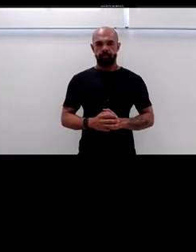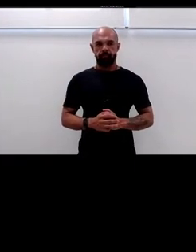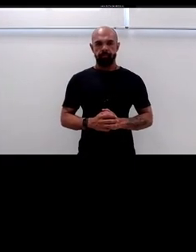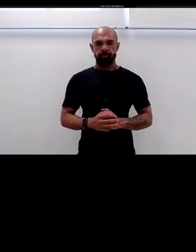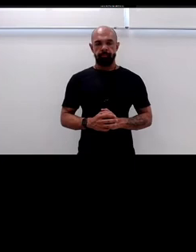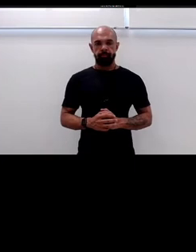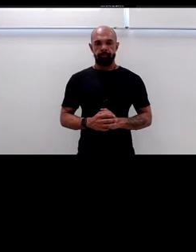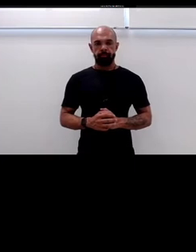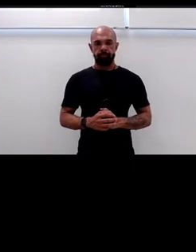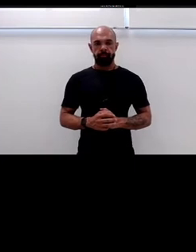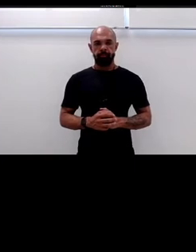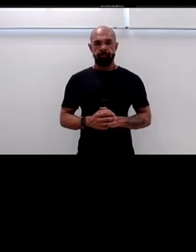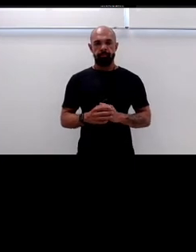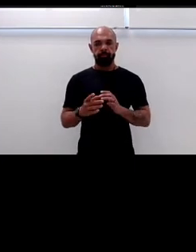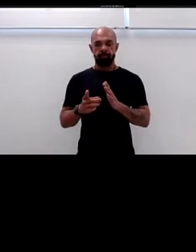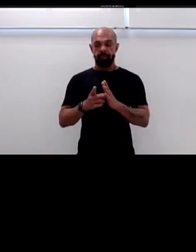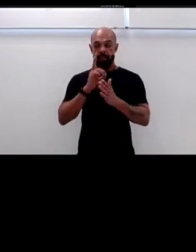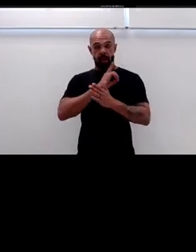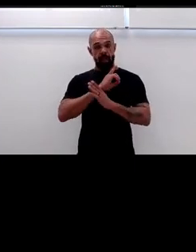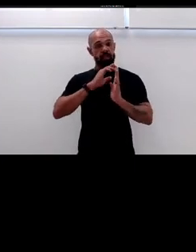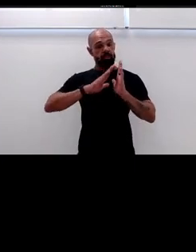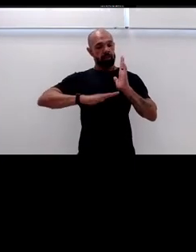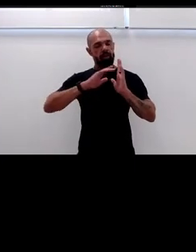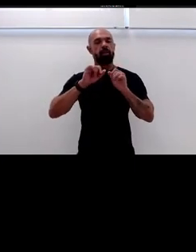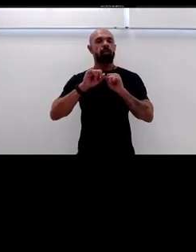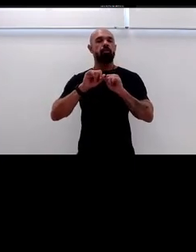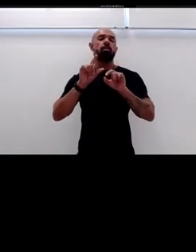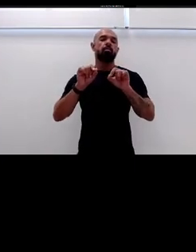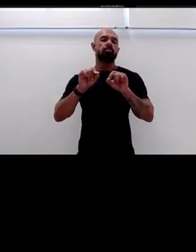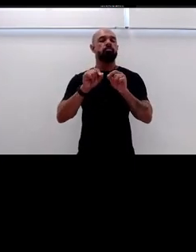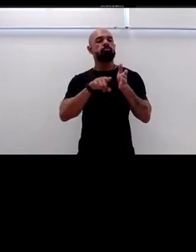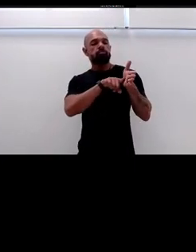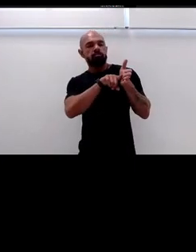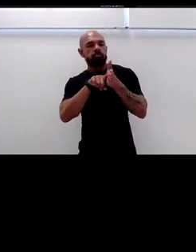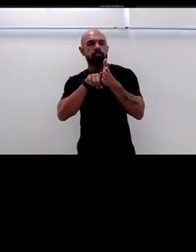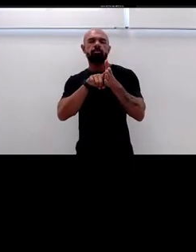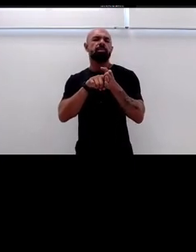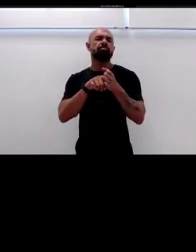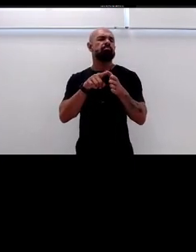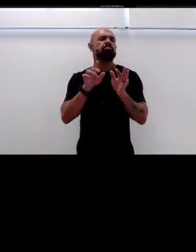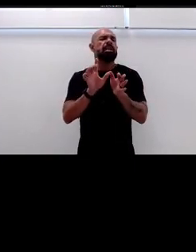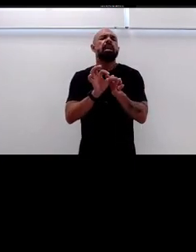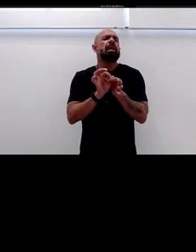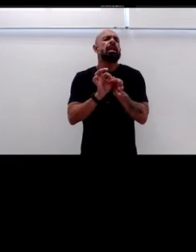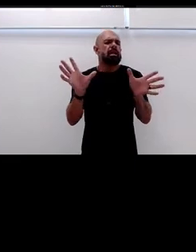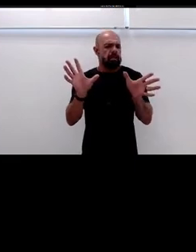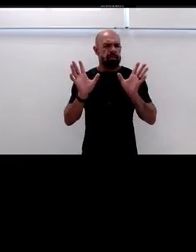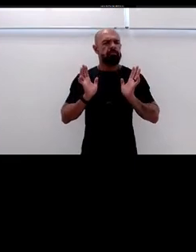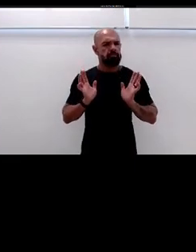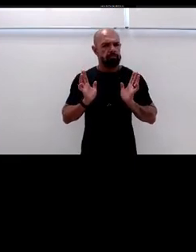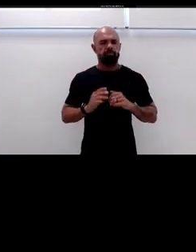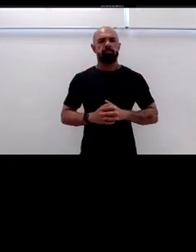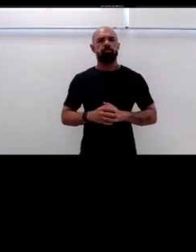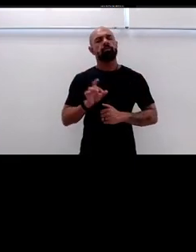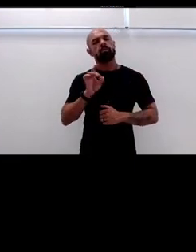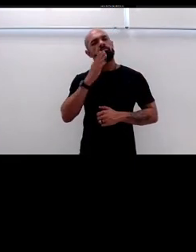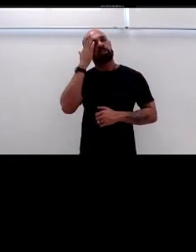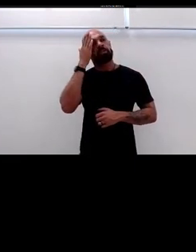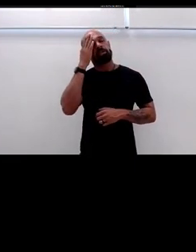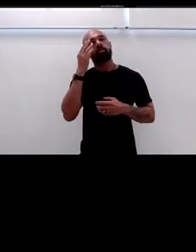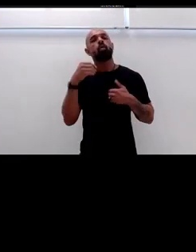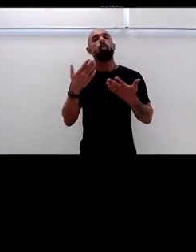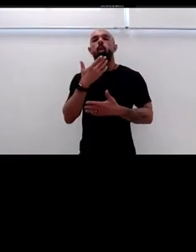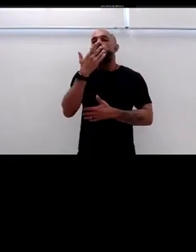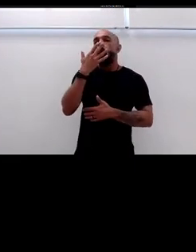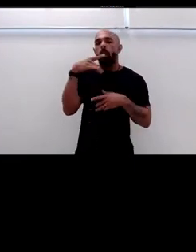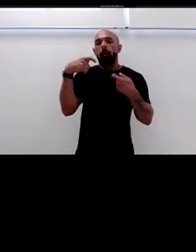Antes de começar uma pintura, eu faço um breve estudo, mas bem solto. Só para me saber quais as cores que eu